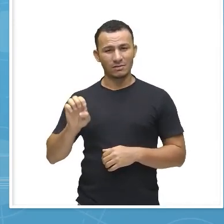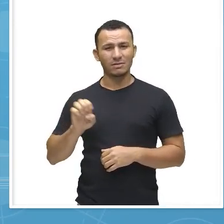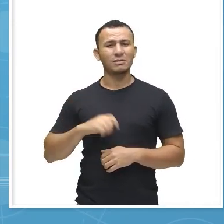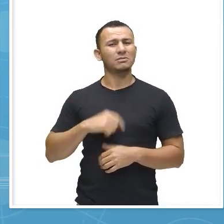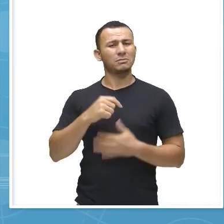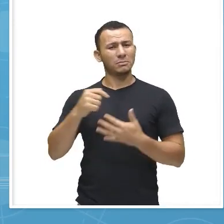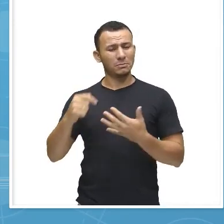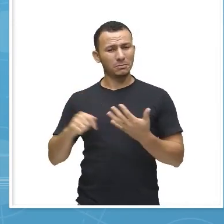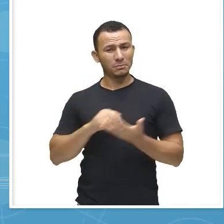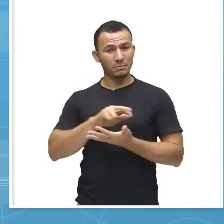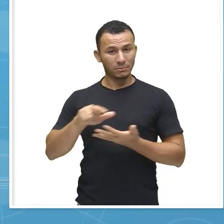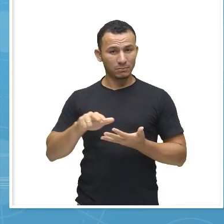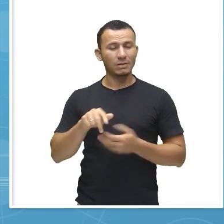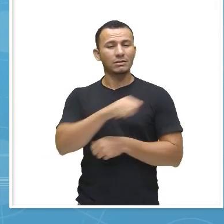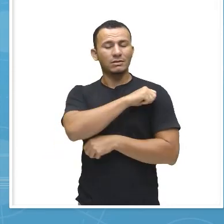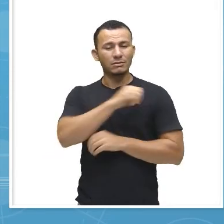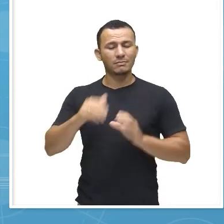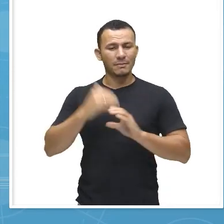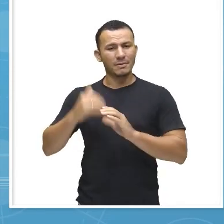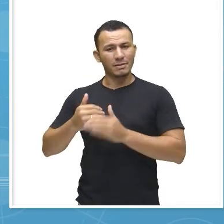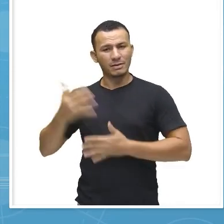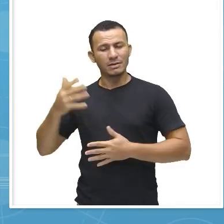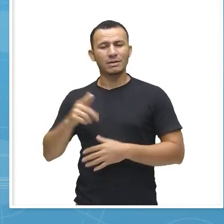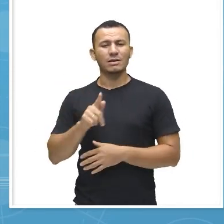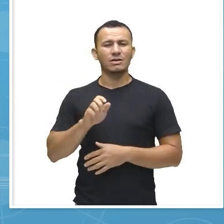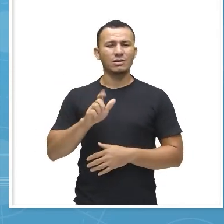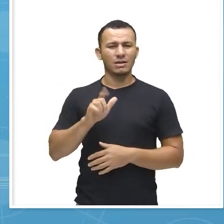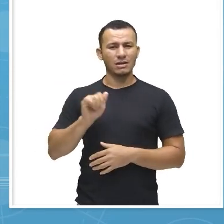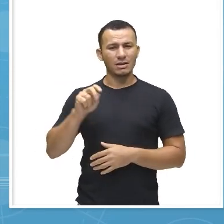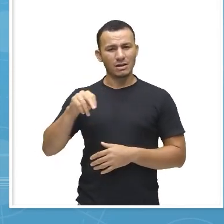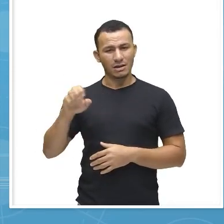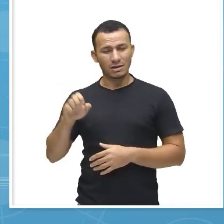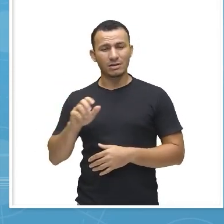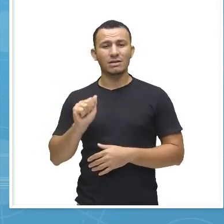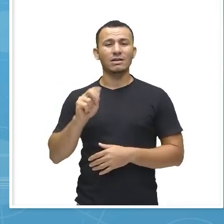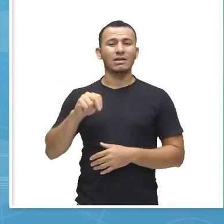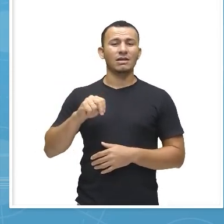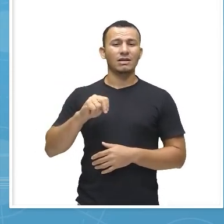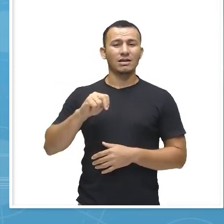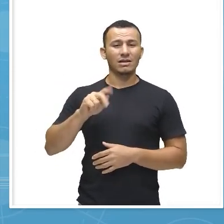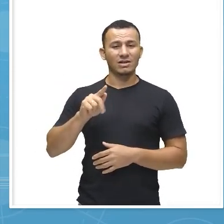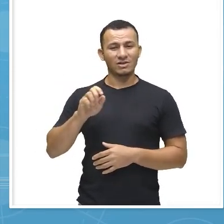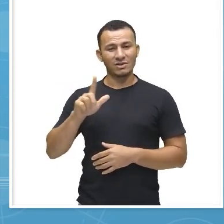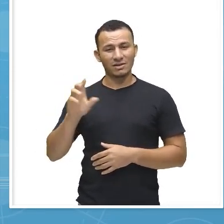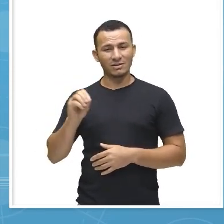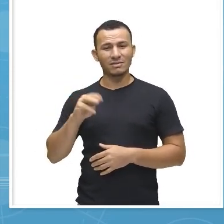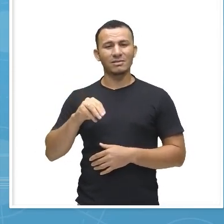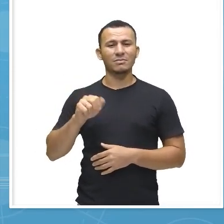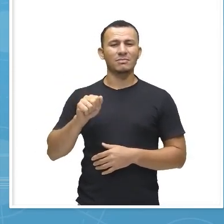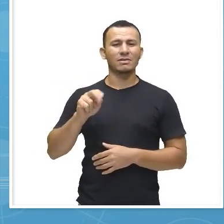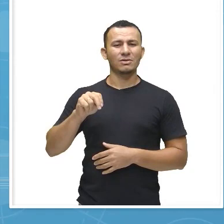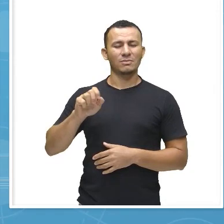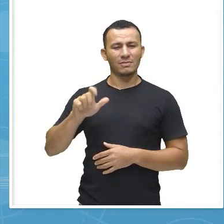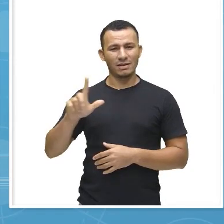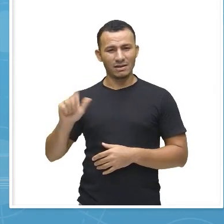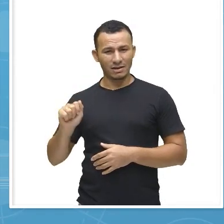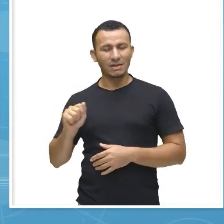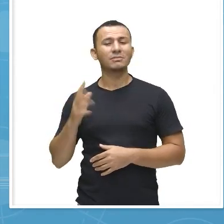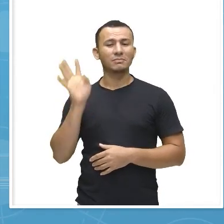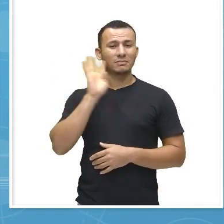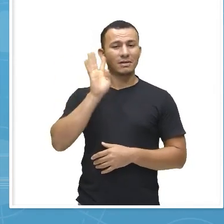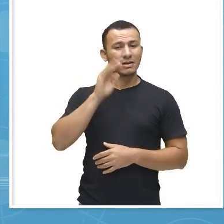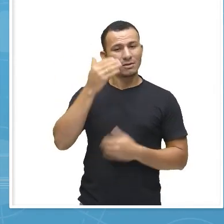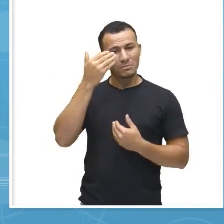muita gente participando, Gerliane, Gabriel, Ângelo, Manuela. Então, queridos, muito bacana a